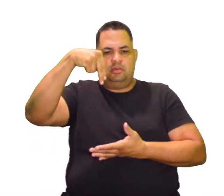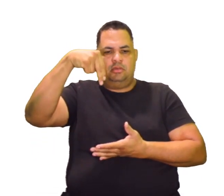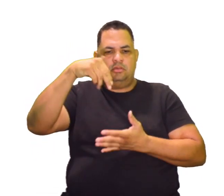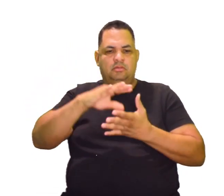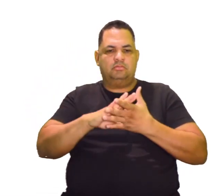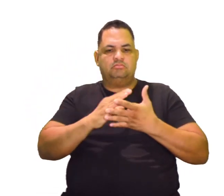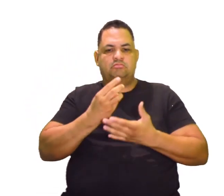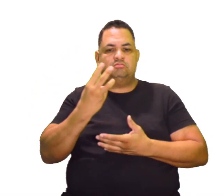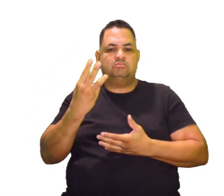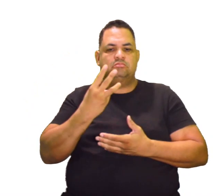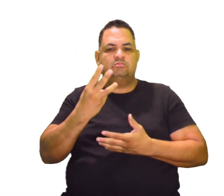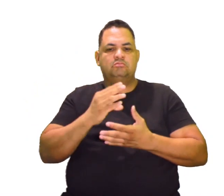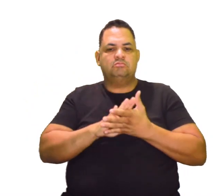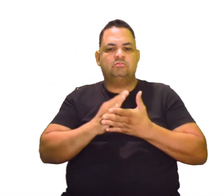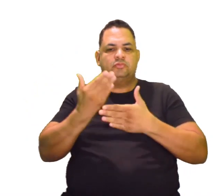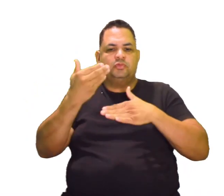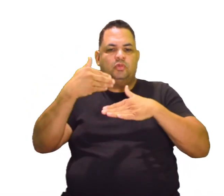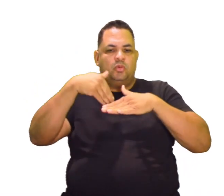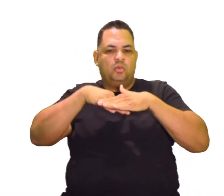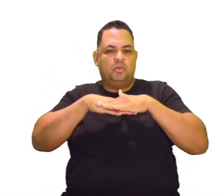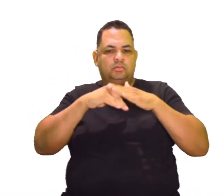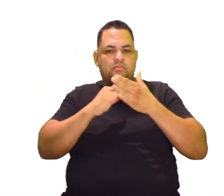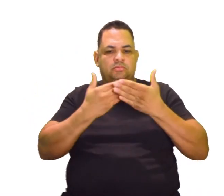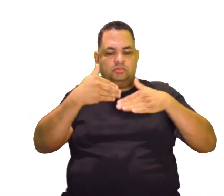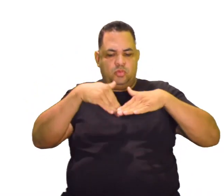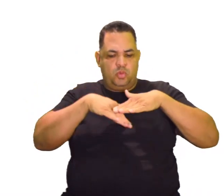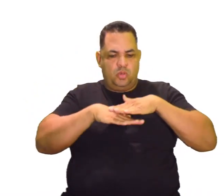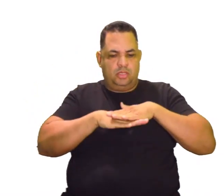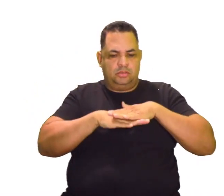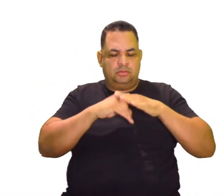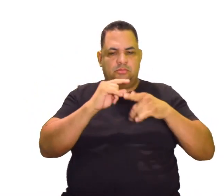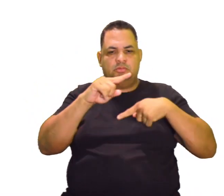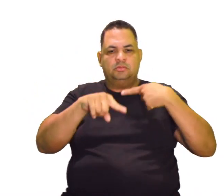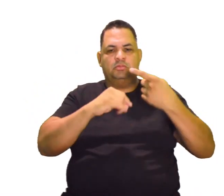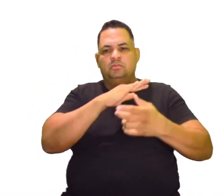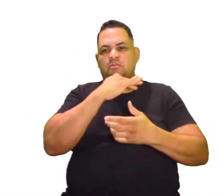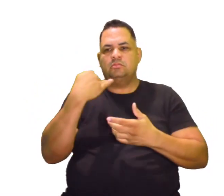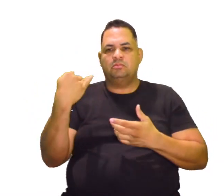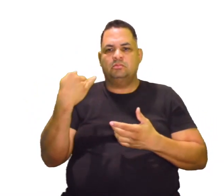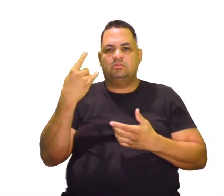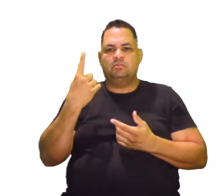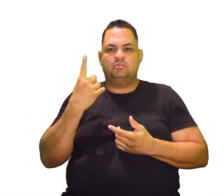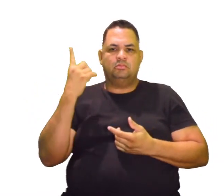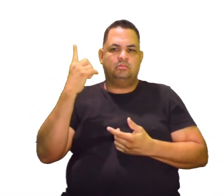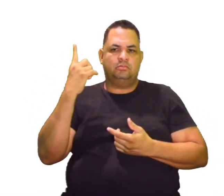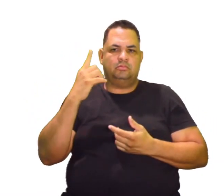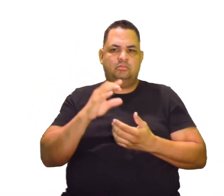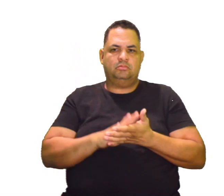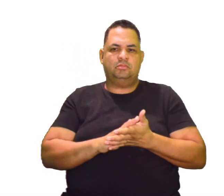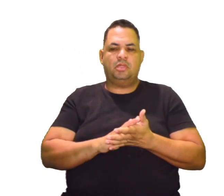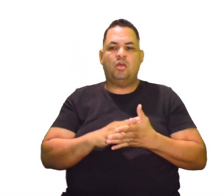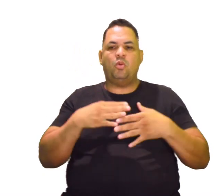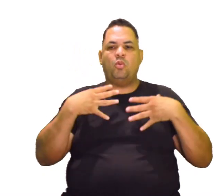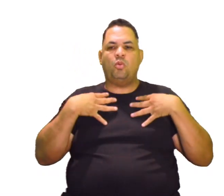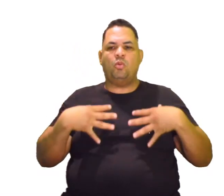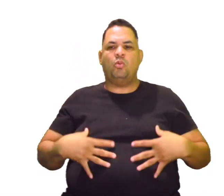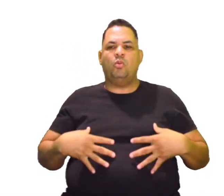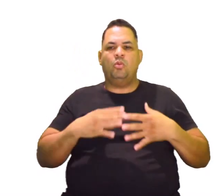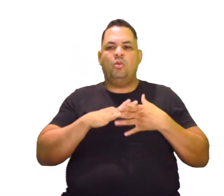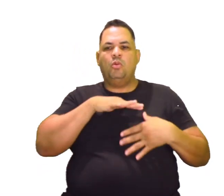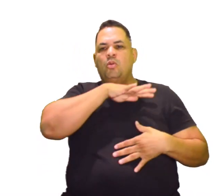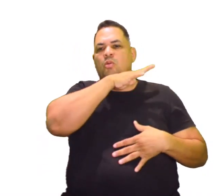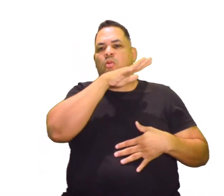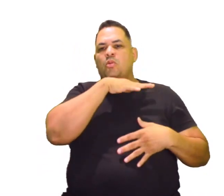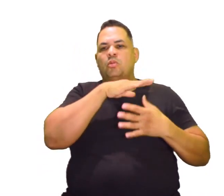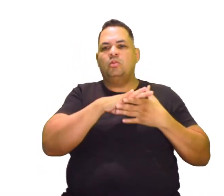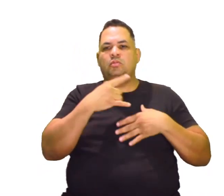sepultados nessas pirâmides aí. E aqui nós temos a imagem também de uma esfinge, né, que é corpo de animal, porém aqui com o